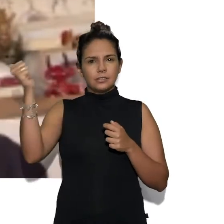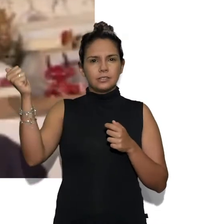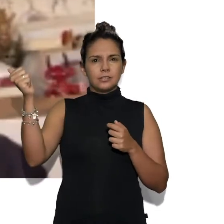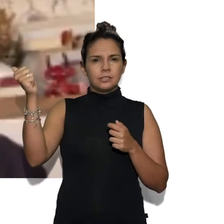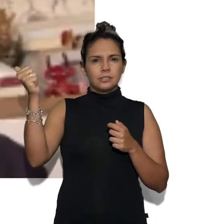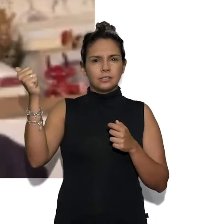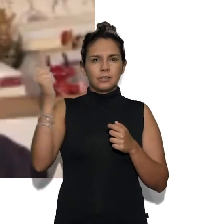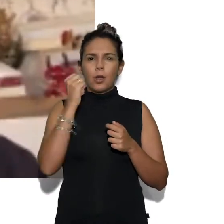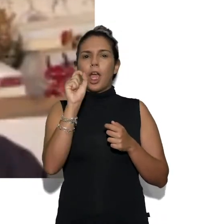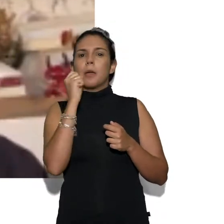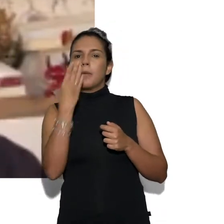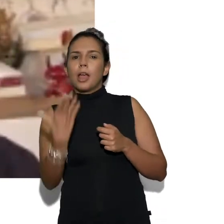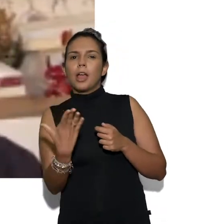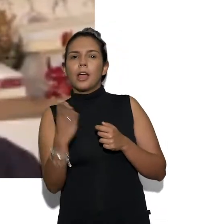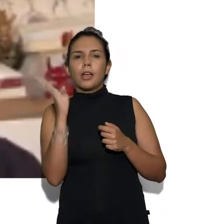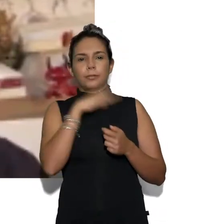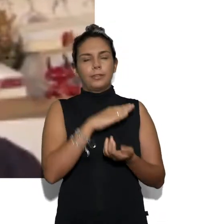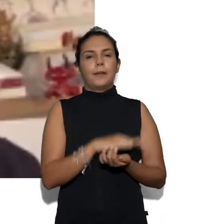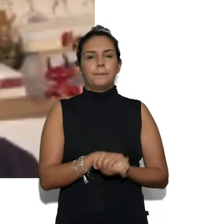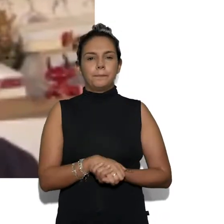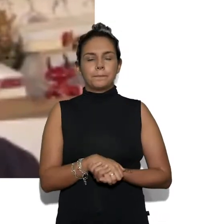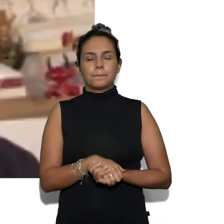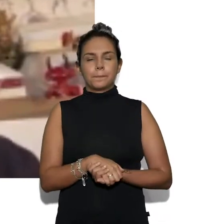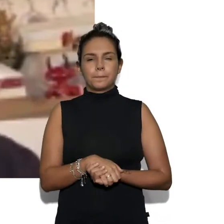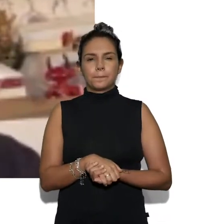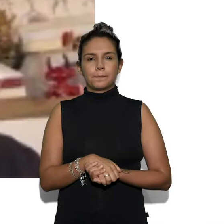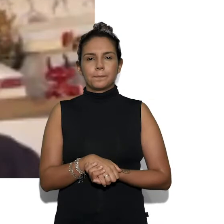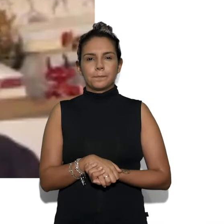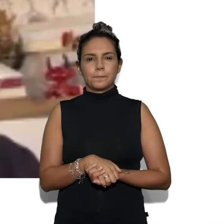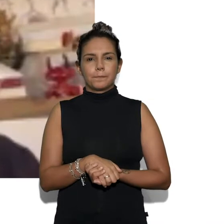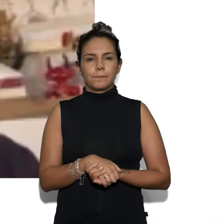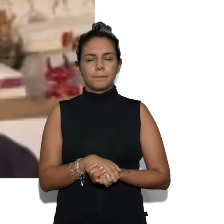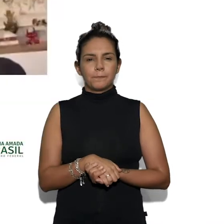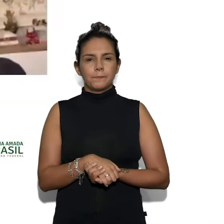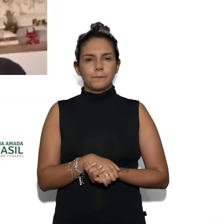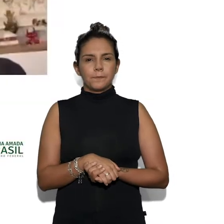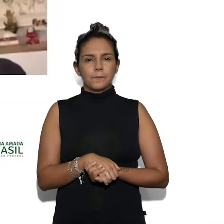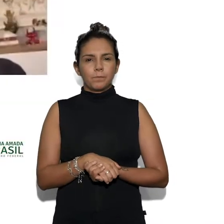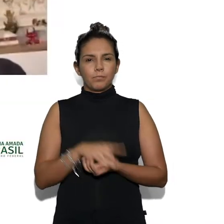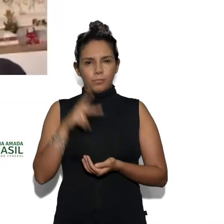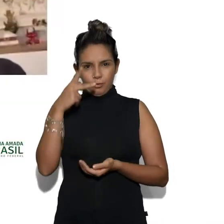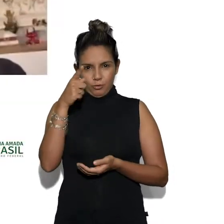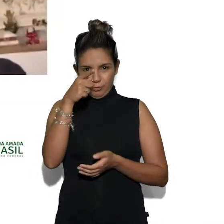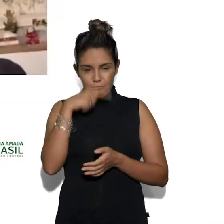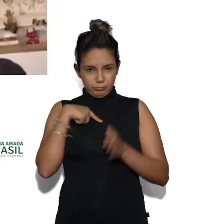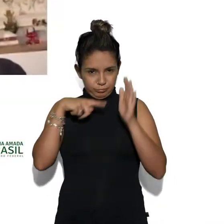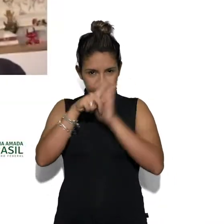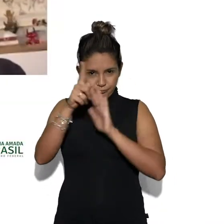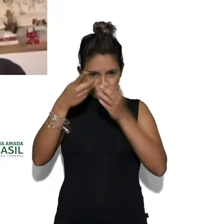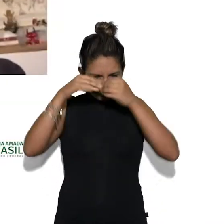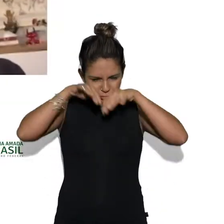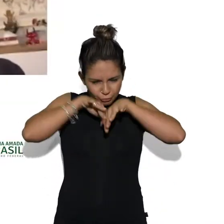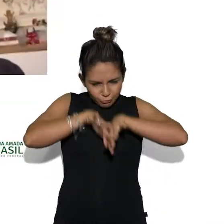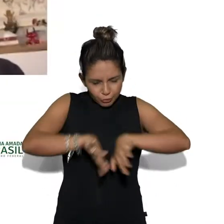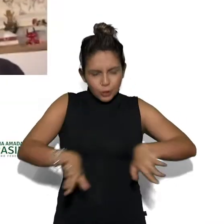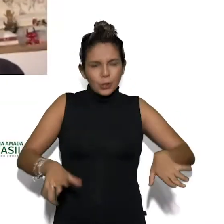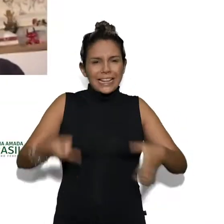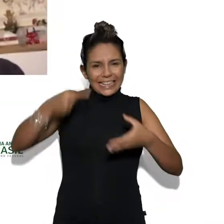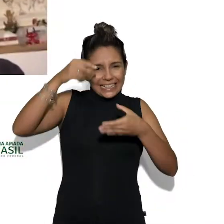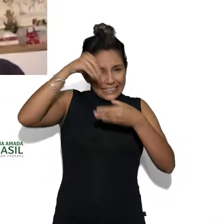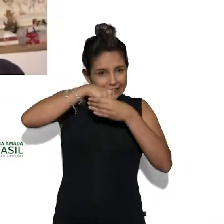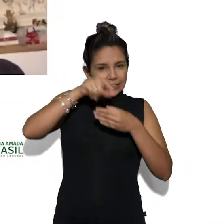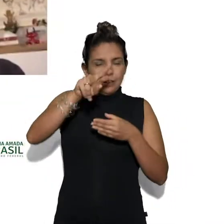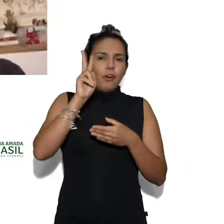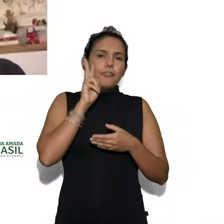que é bem e o que é mau. Você viu, você nesse seu mergulho do Contra Mim,